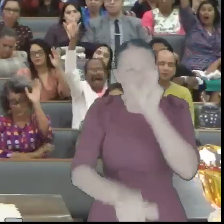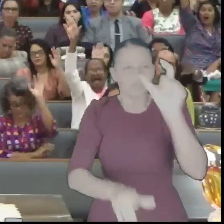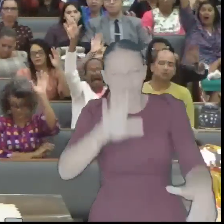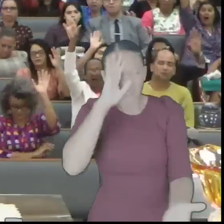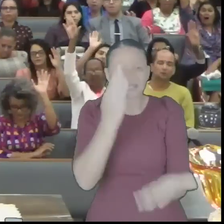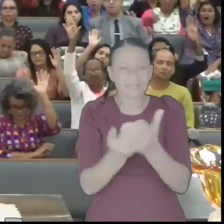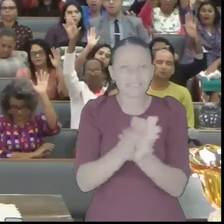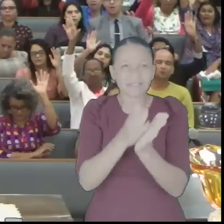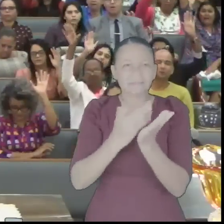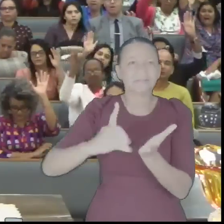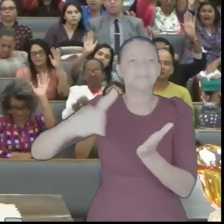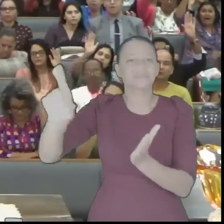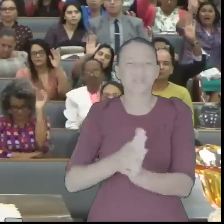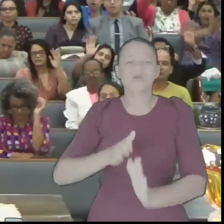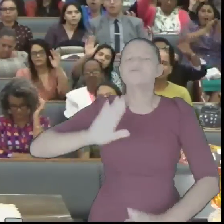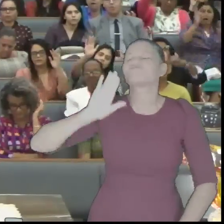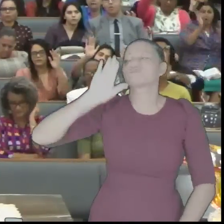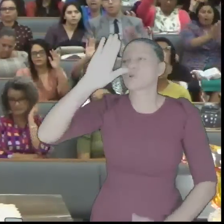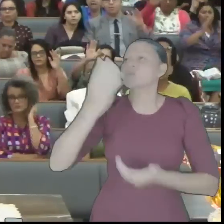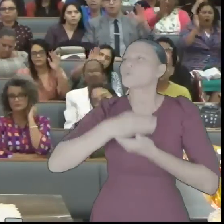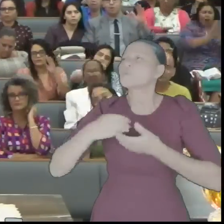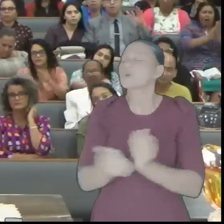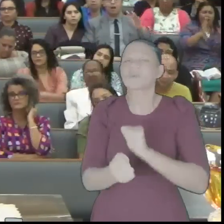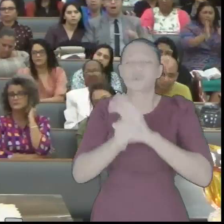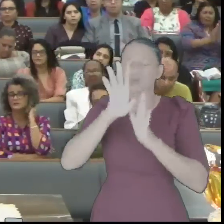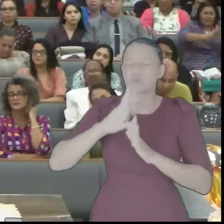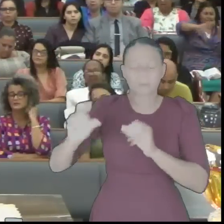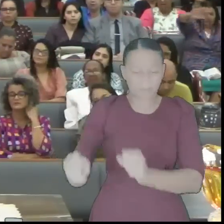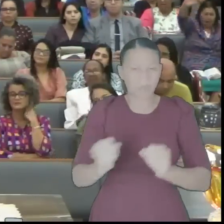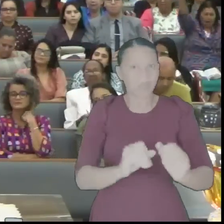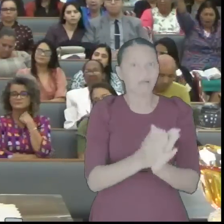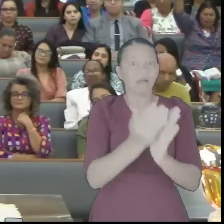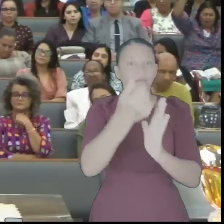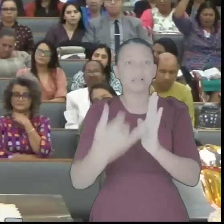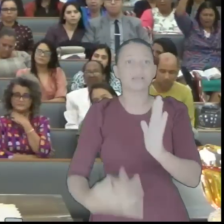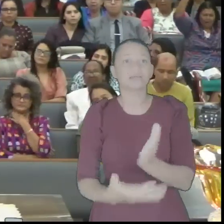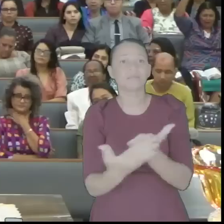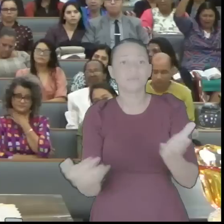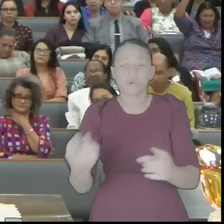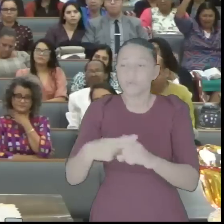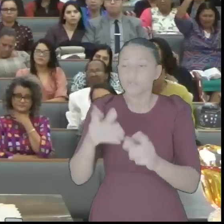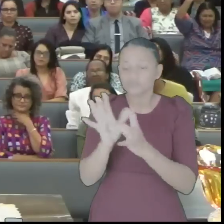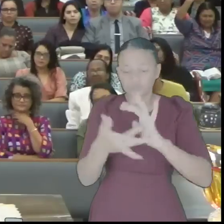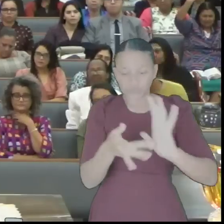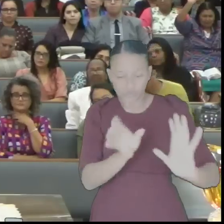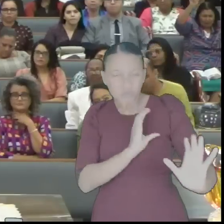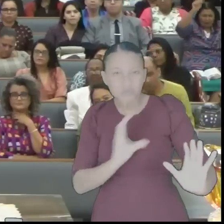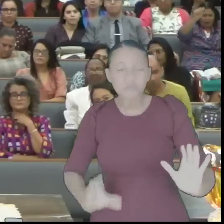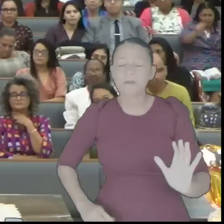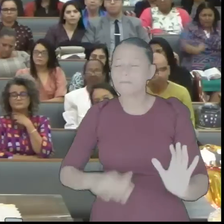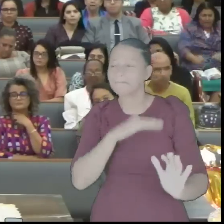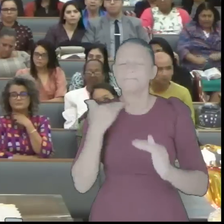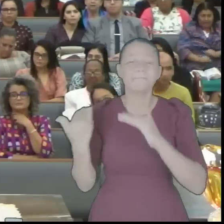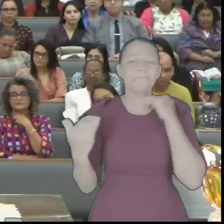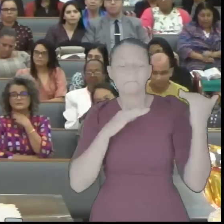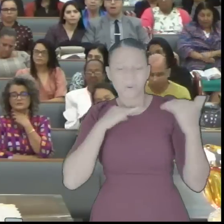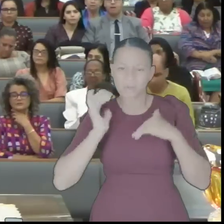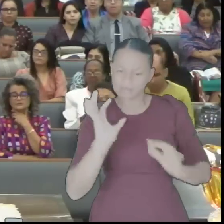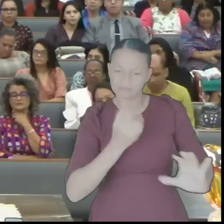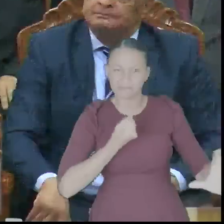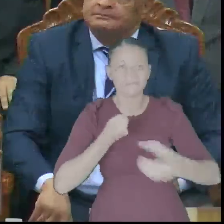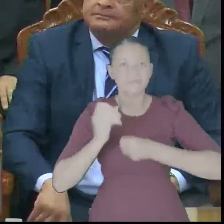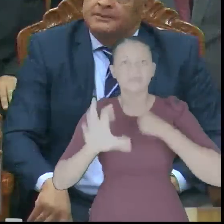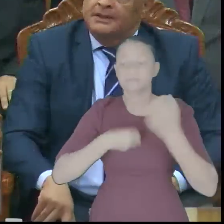Levante a tua mão e diga glória a Deus pelo poder da palavra, porque Cristo morreu para nos resgatar e